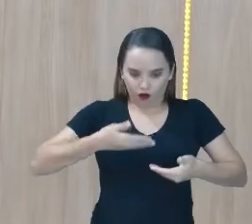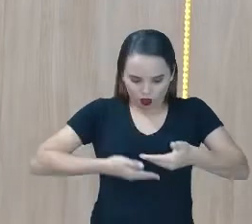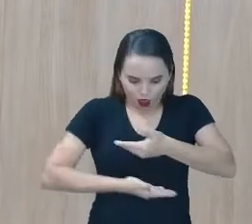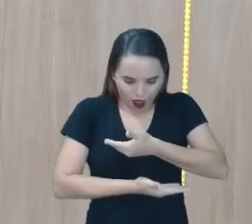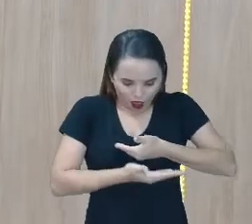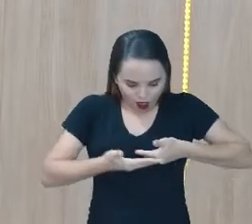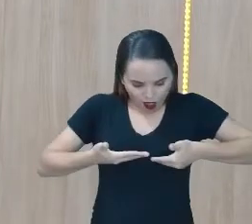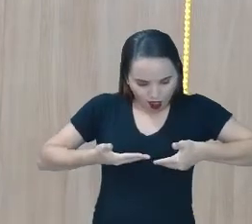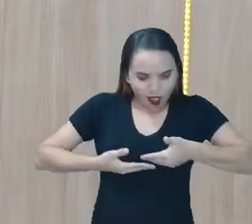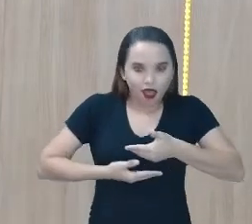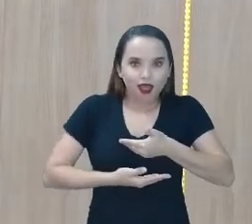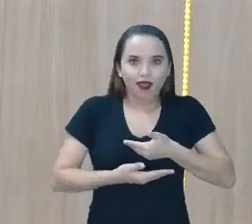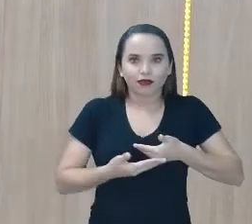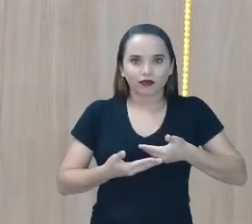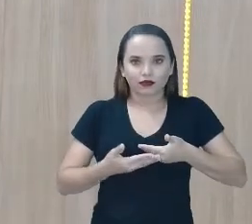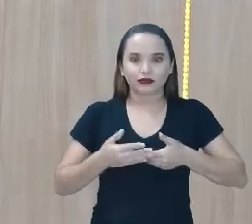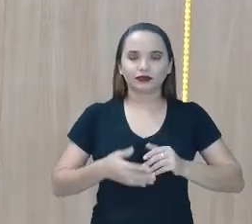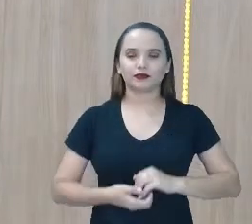mesma e com o mundo.